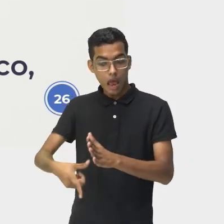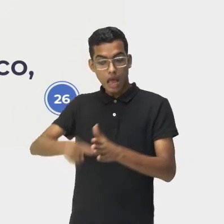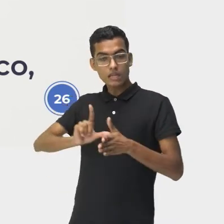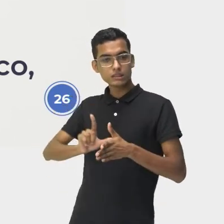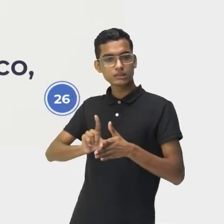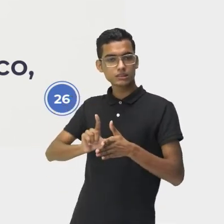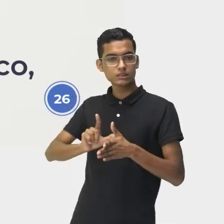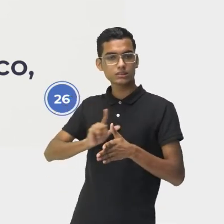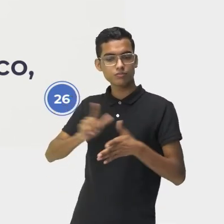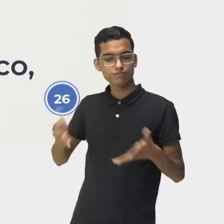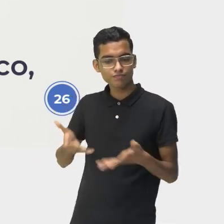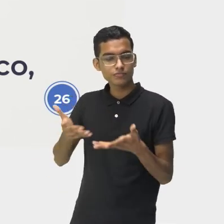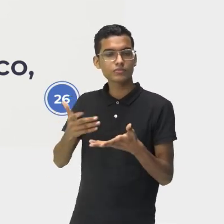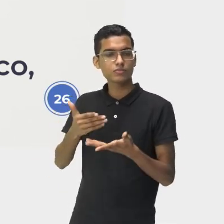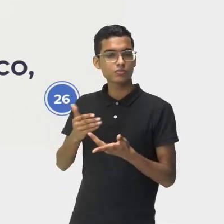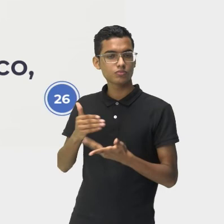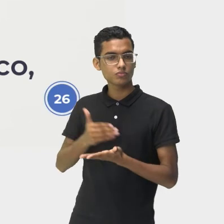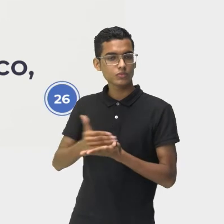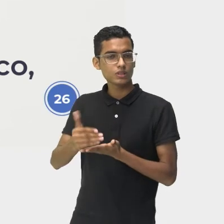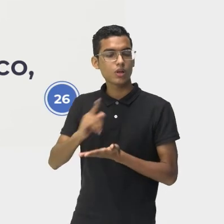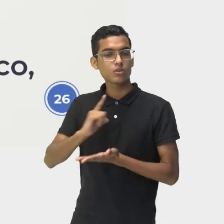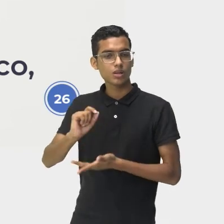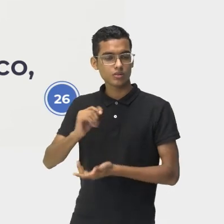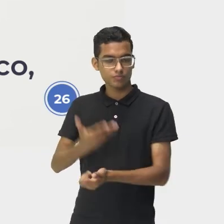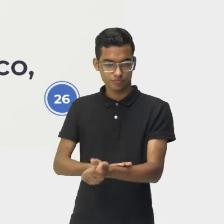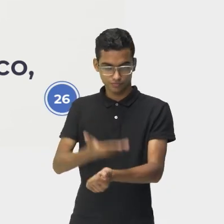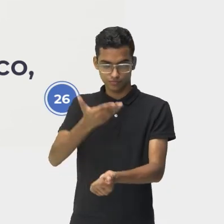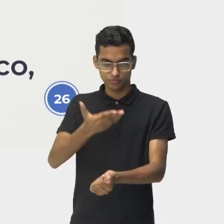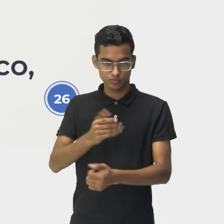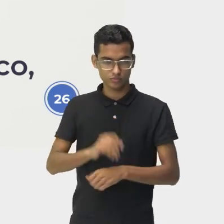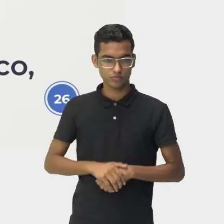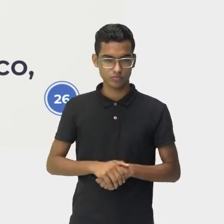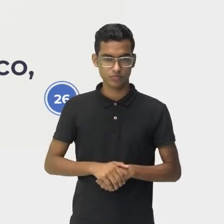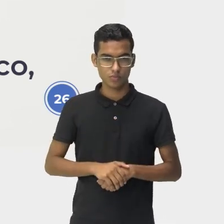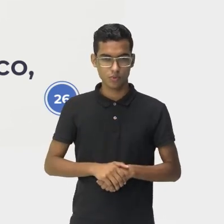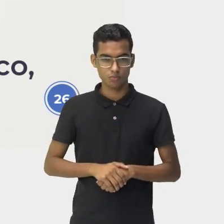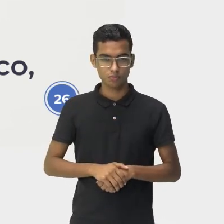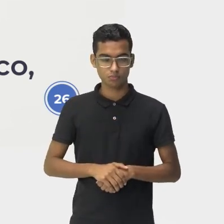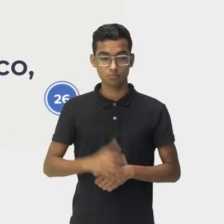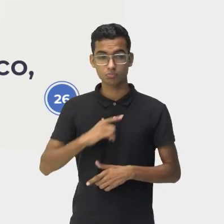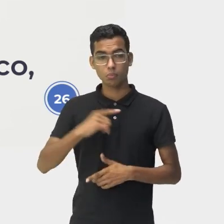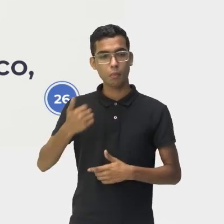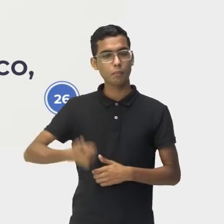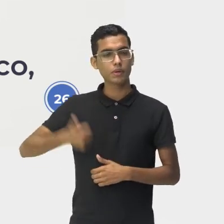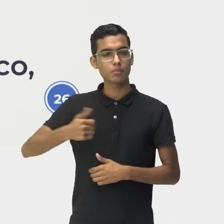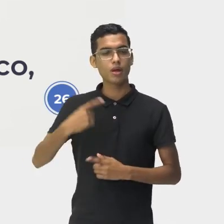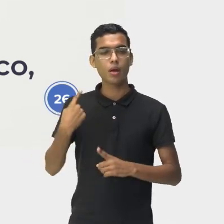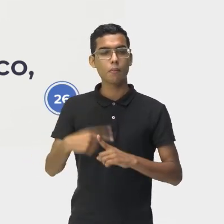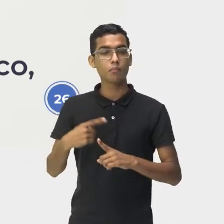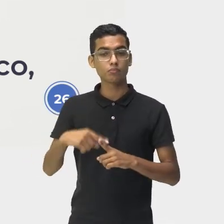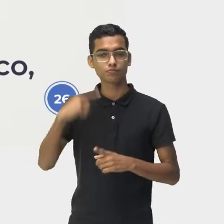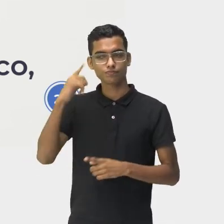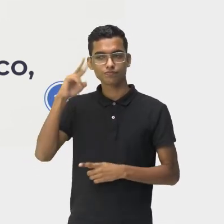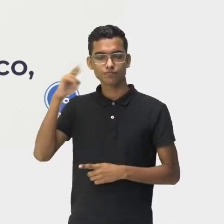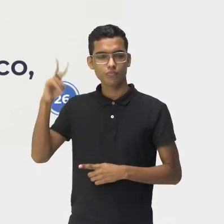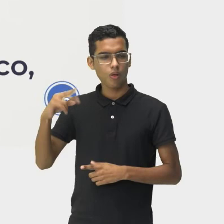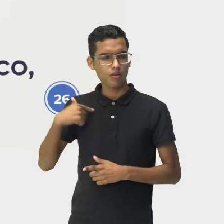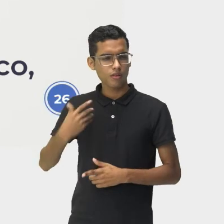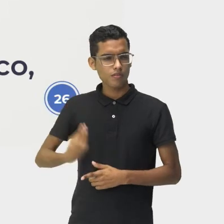a hipertensão. O primeiro que eu estou trazendo aqui para vocês é sobre o histórico familiar, que nada mais é do que